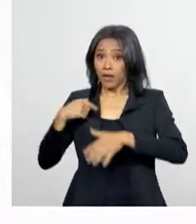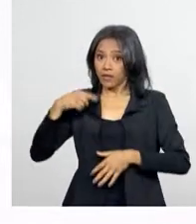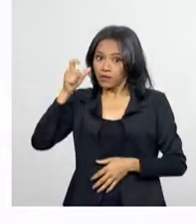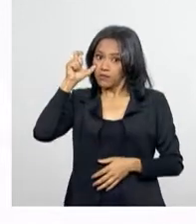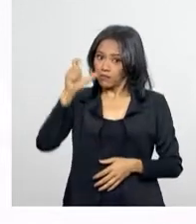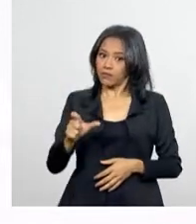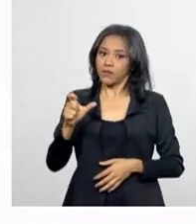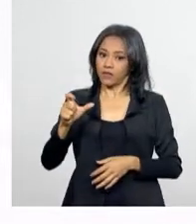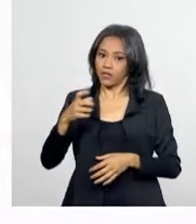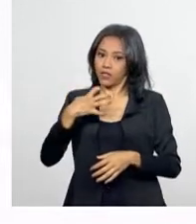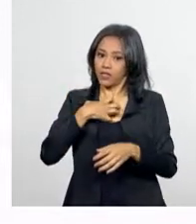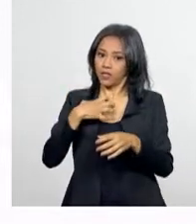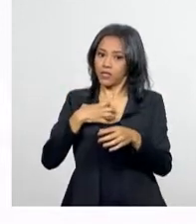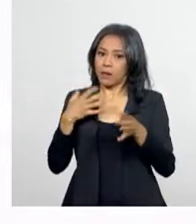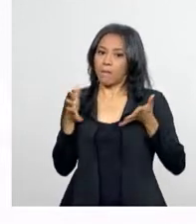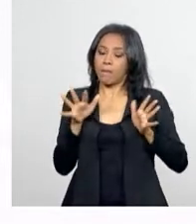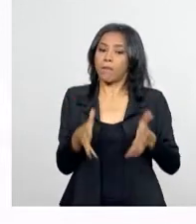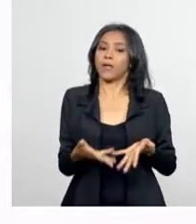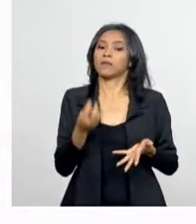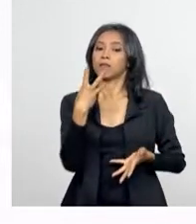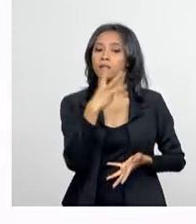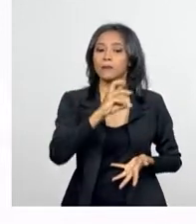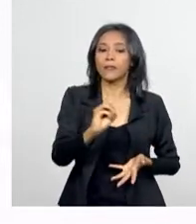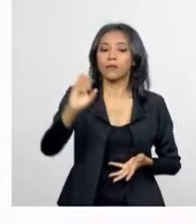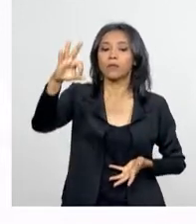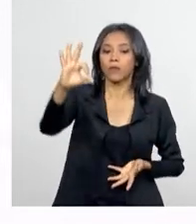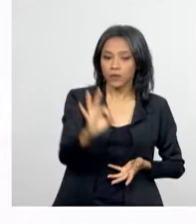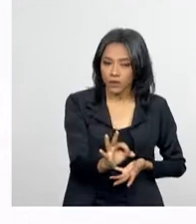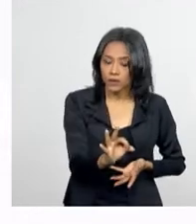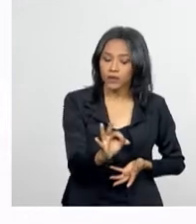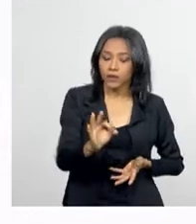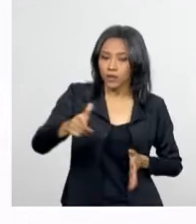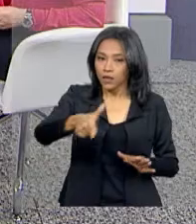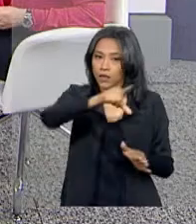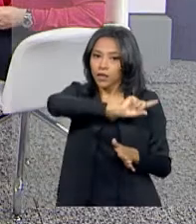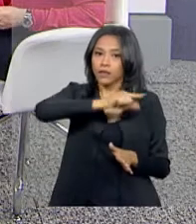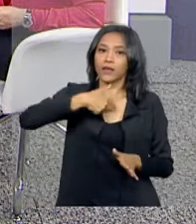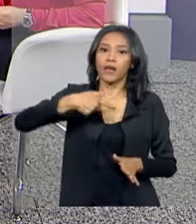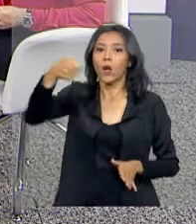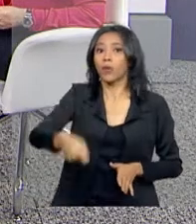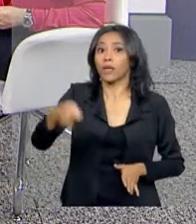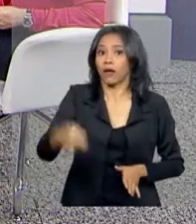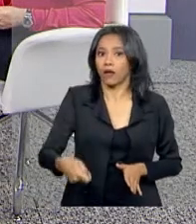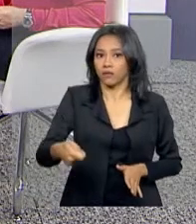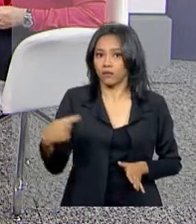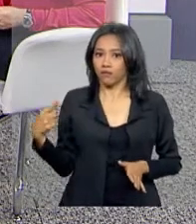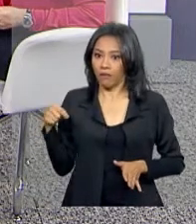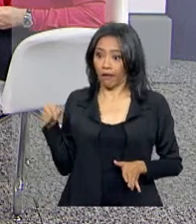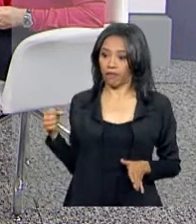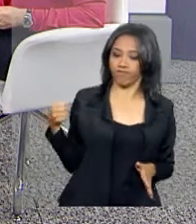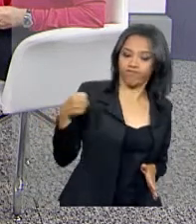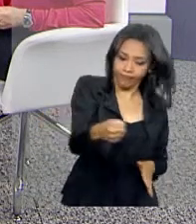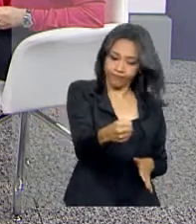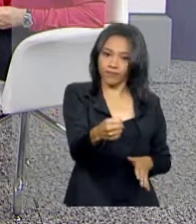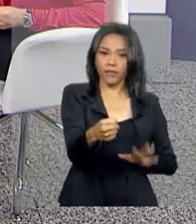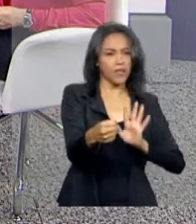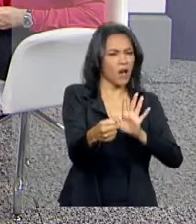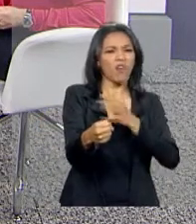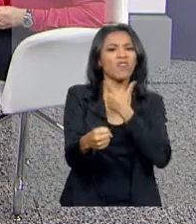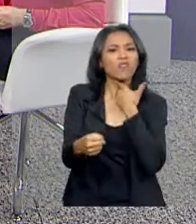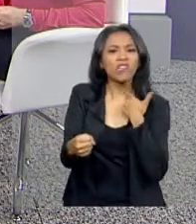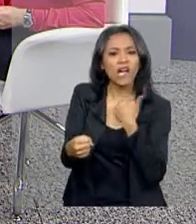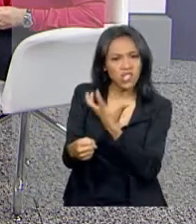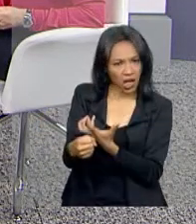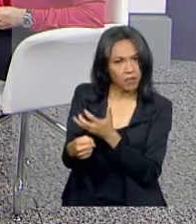participação mínima de 30% aquilo que a gente tá falando antes era uma obrigatoriedade agora é a manifestação de interesse